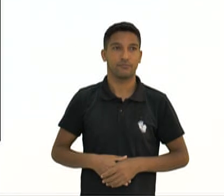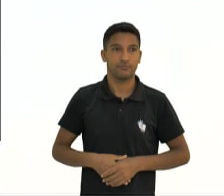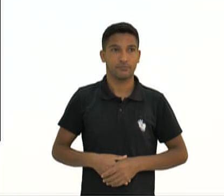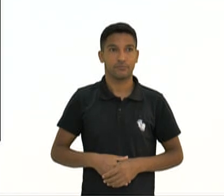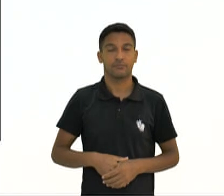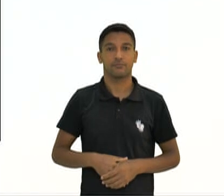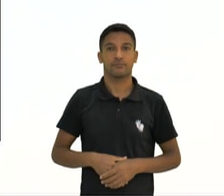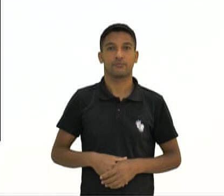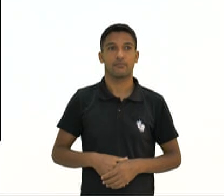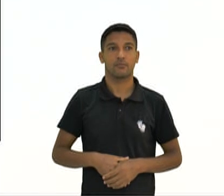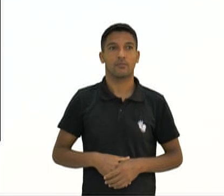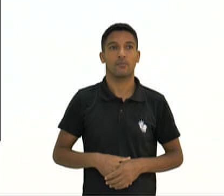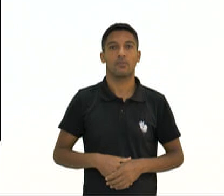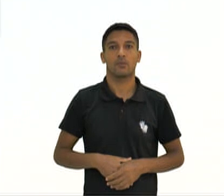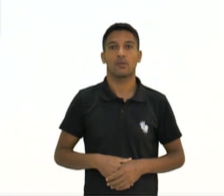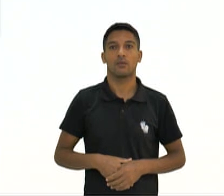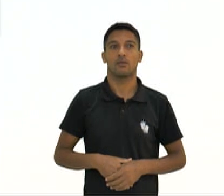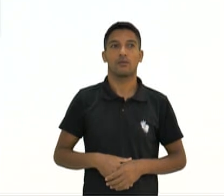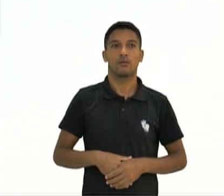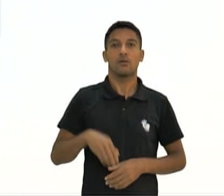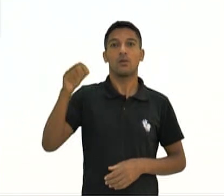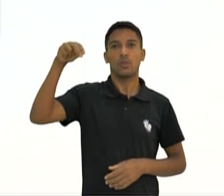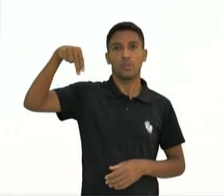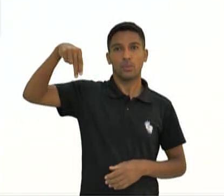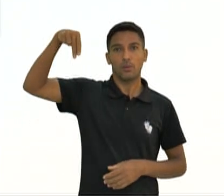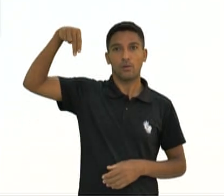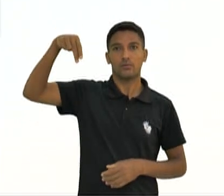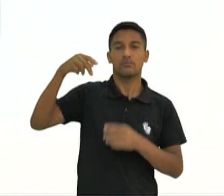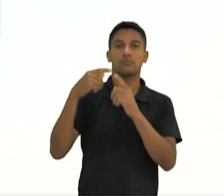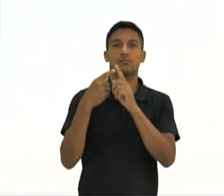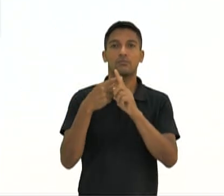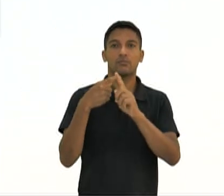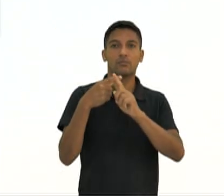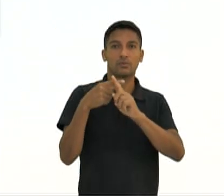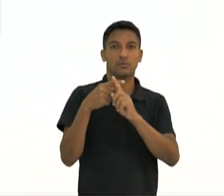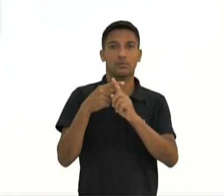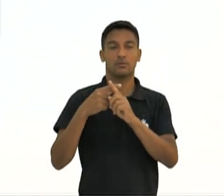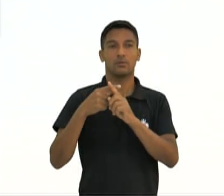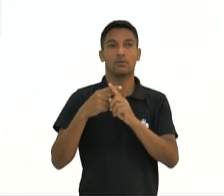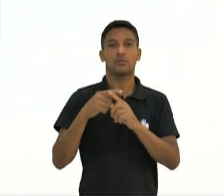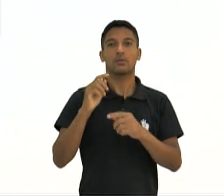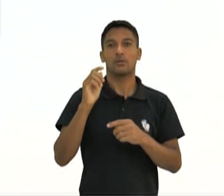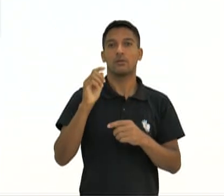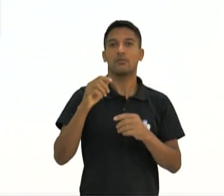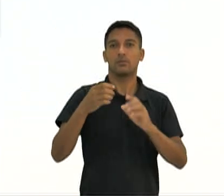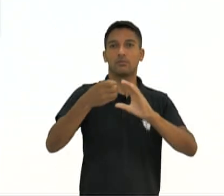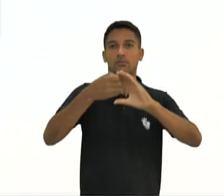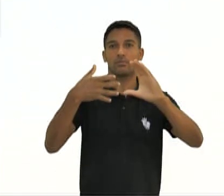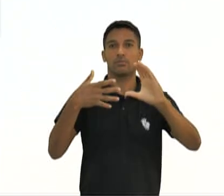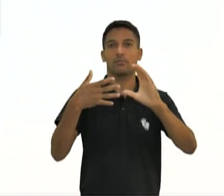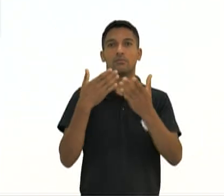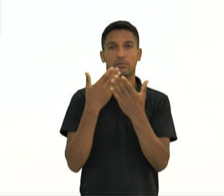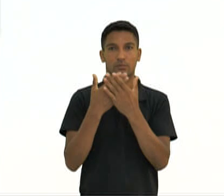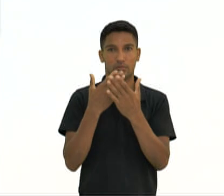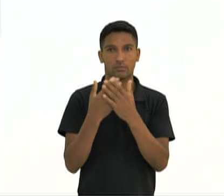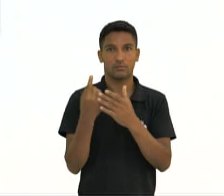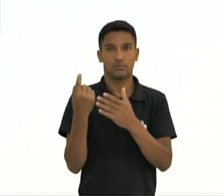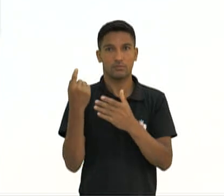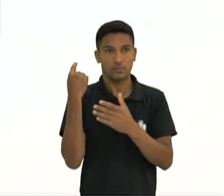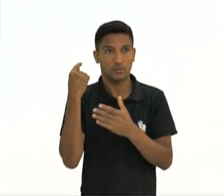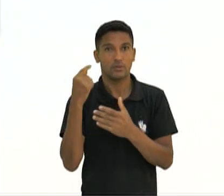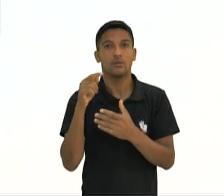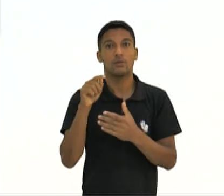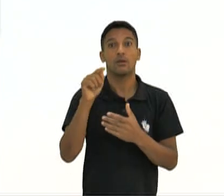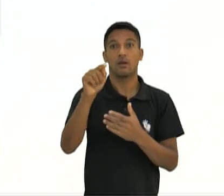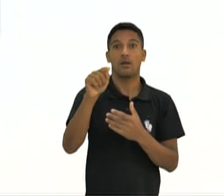continente africano. Na parte norte, por quê? Porque na perspectiva que nós já estudamos anteriormente, inclusive foi comigo que